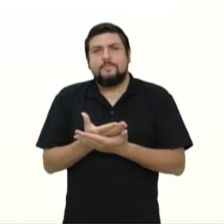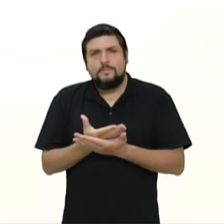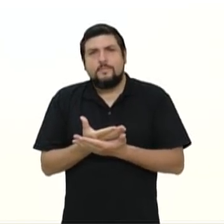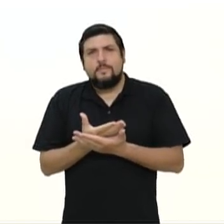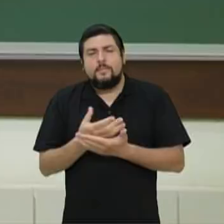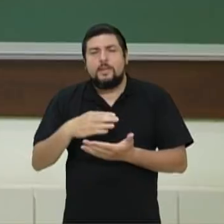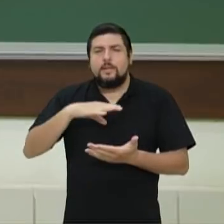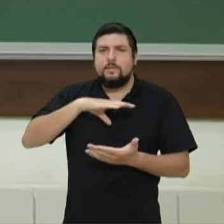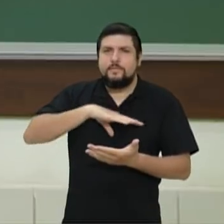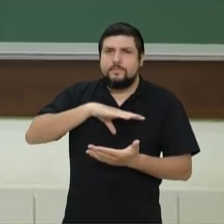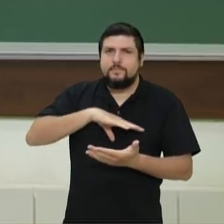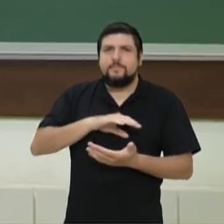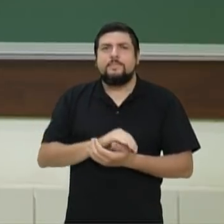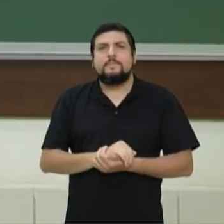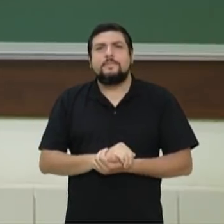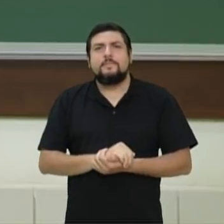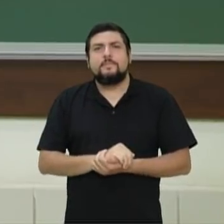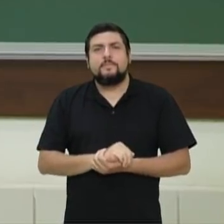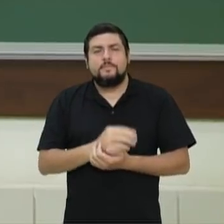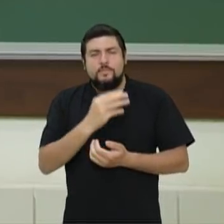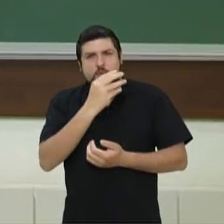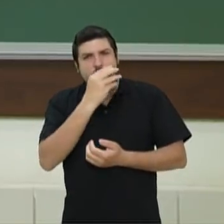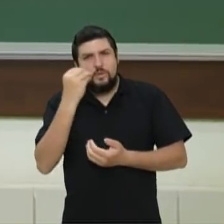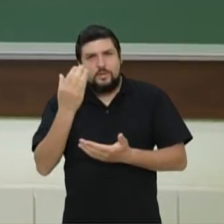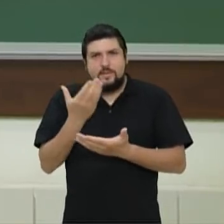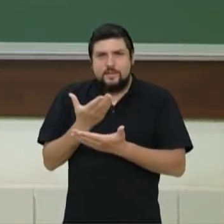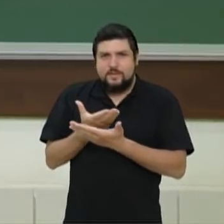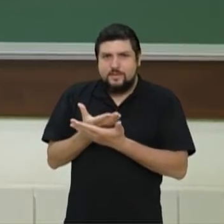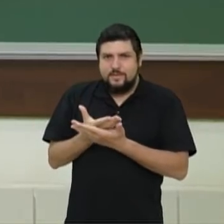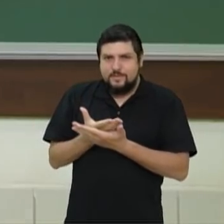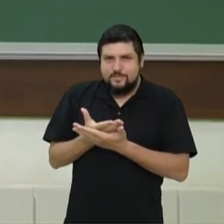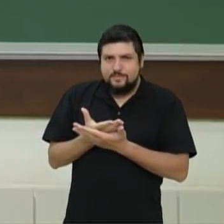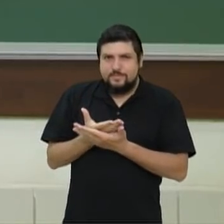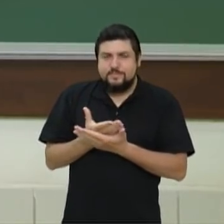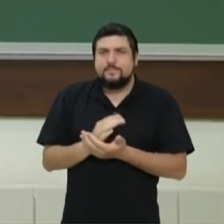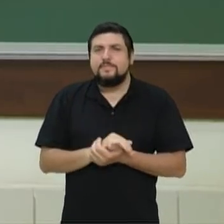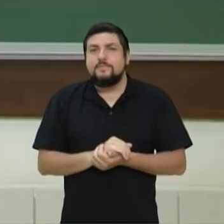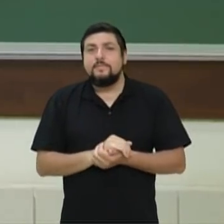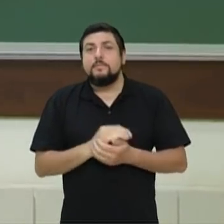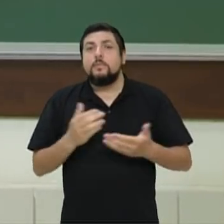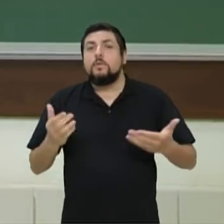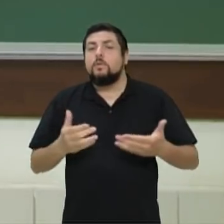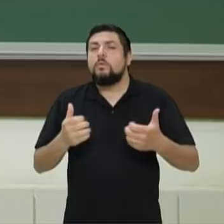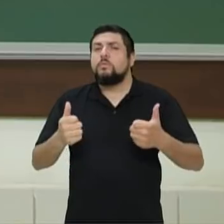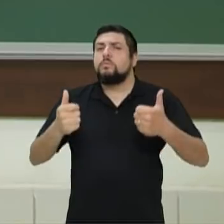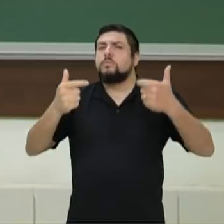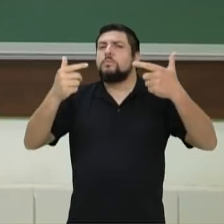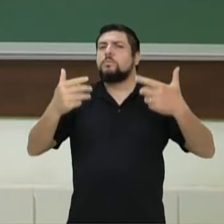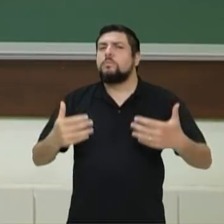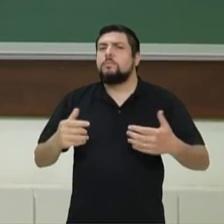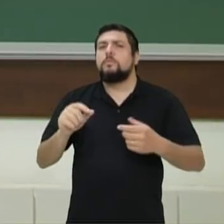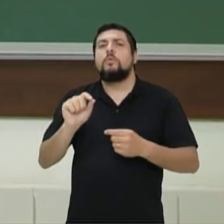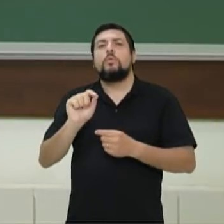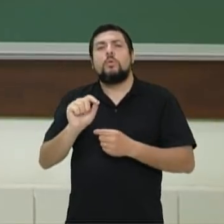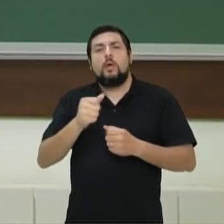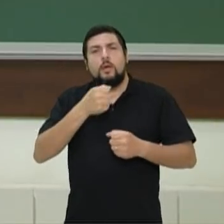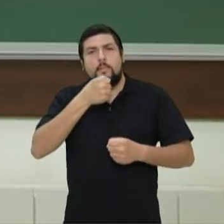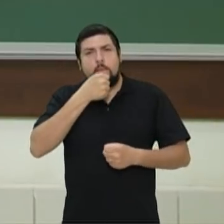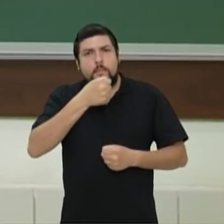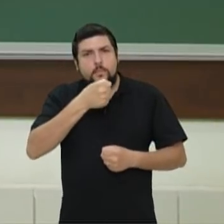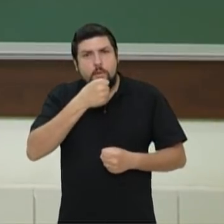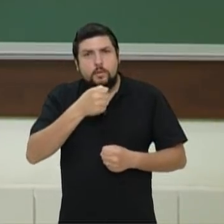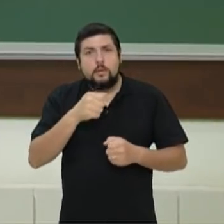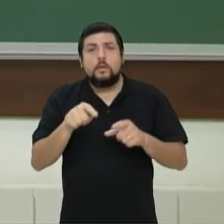língua portuguesa. Gostaram da aula? Falamos sobre a reportagem, né,